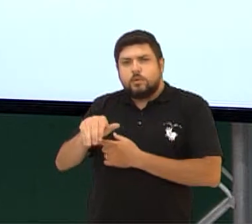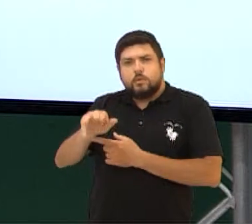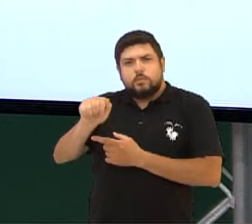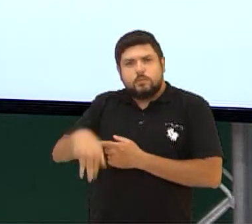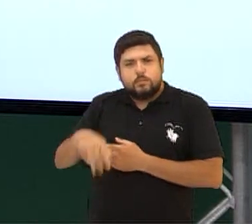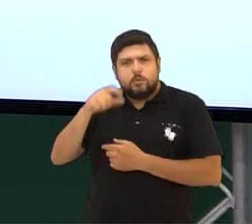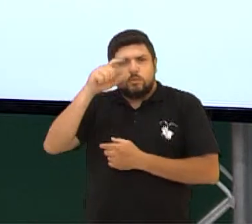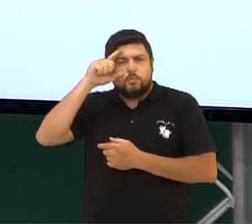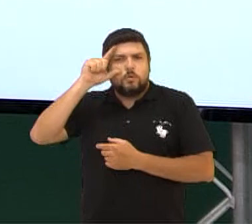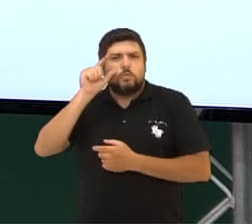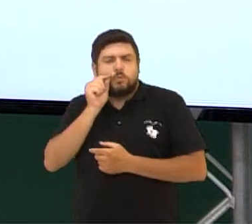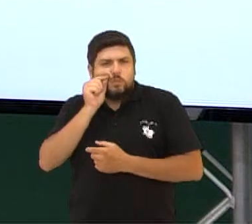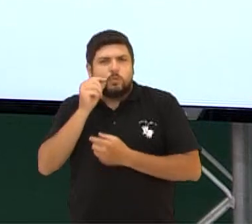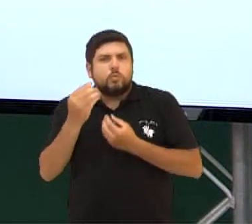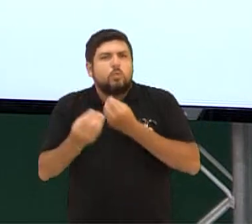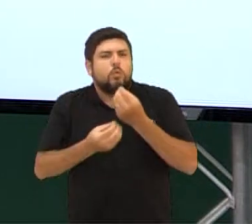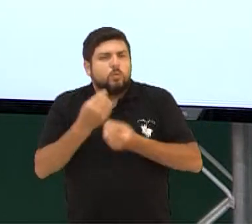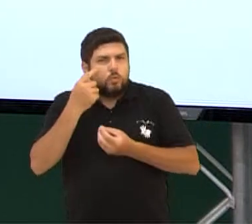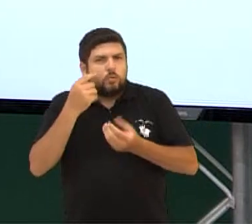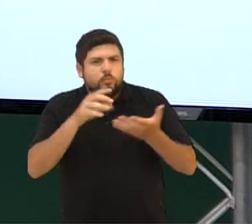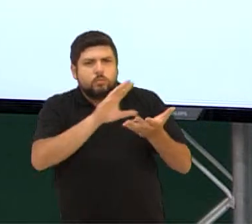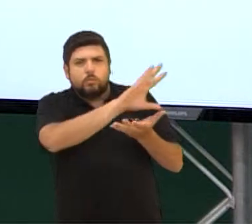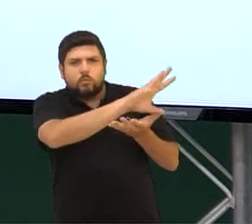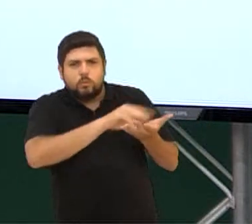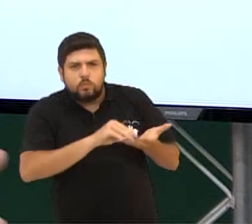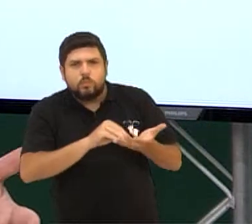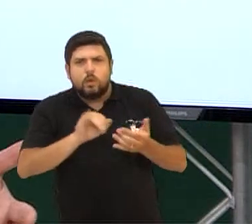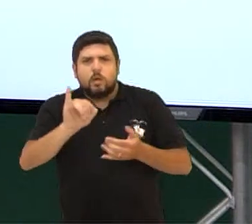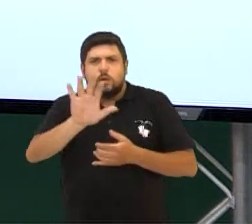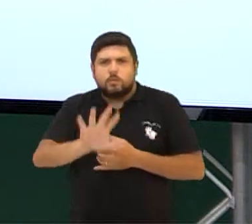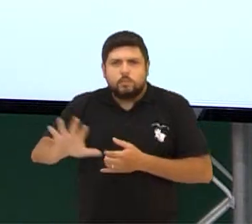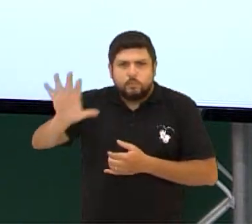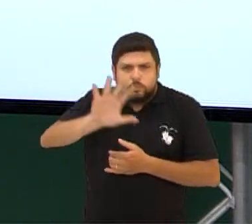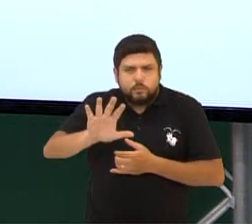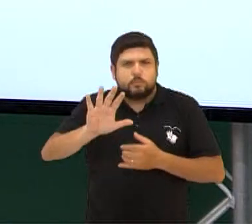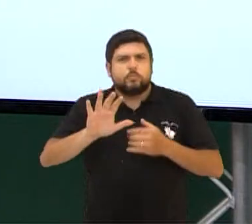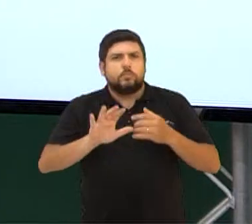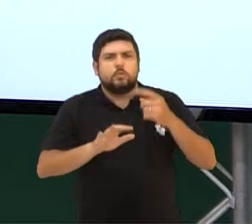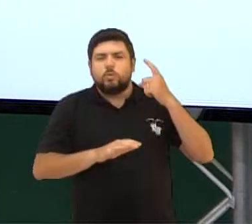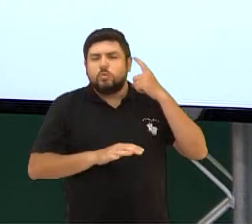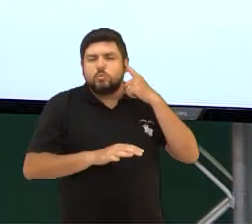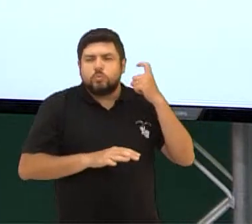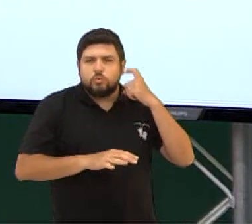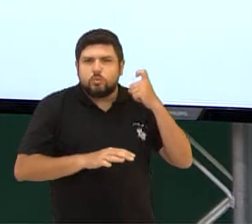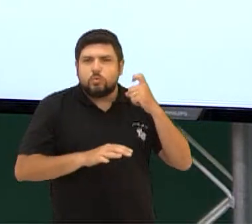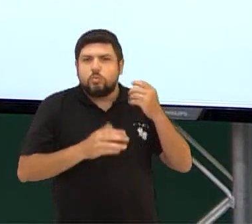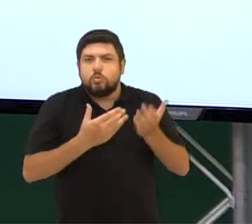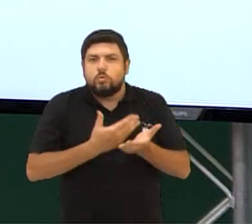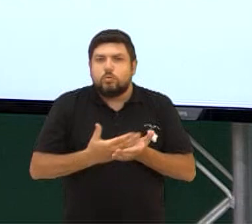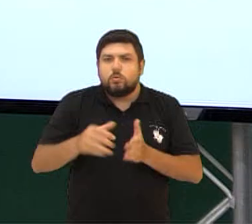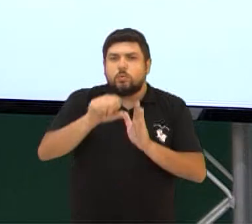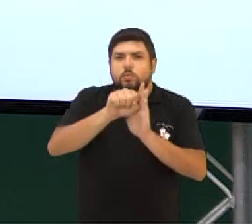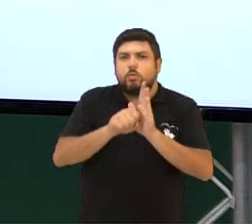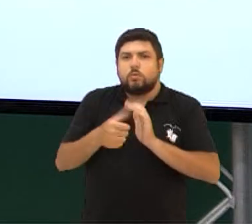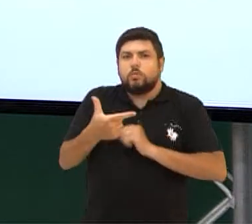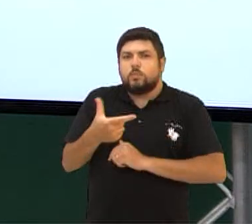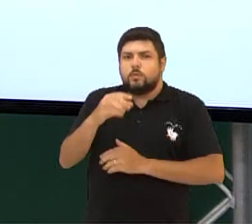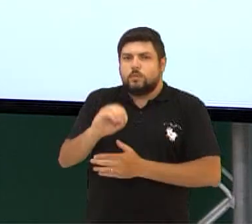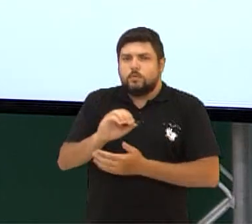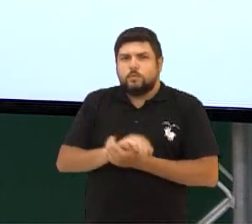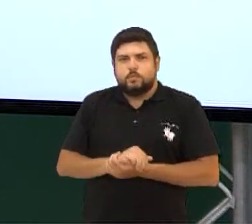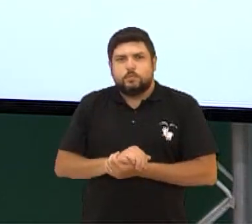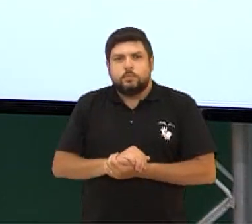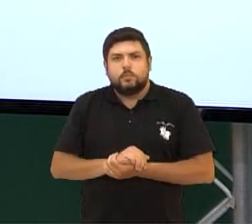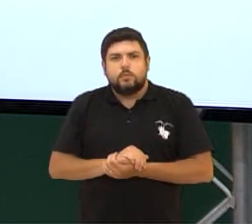massa de imagens e sons que o início do século XX estava permitindo. Qual que era o principal veículo